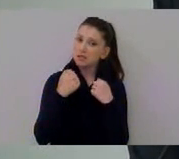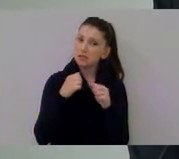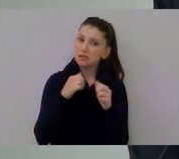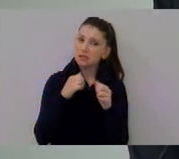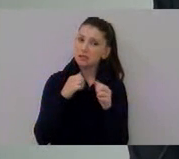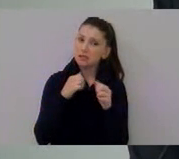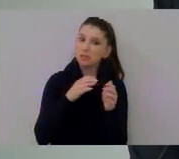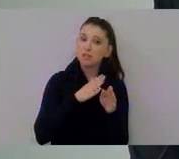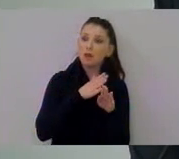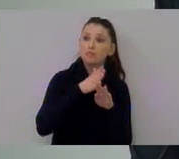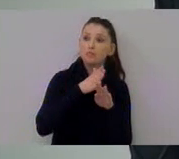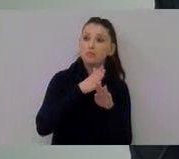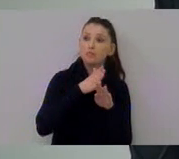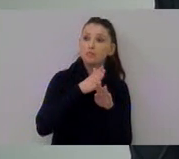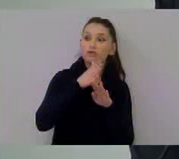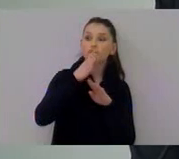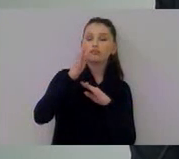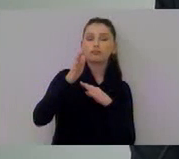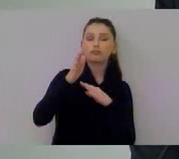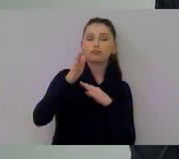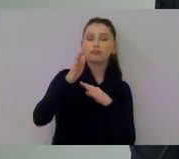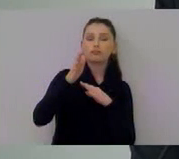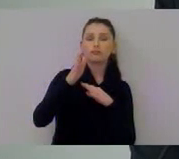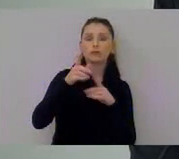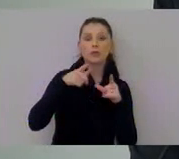esse requerimento.